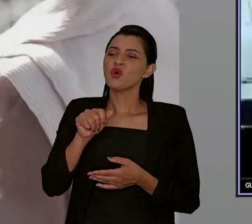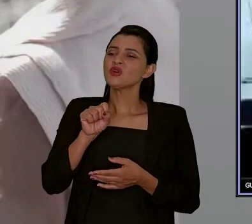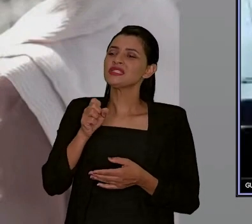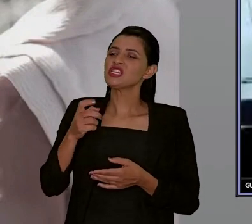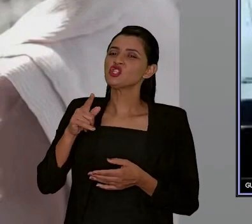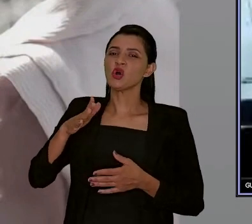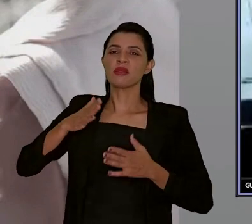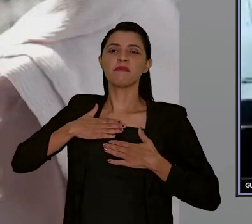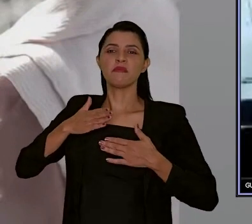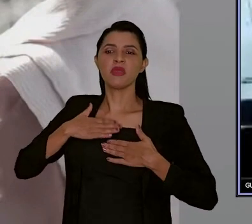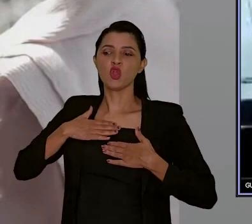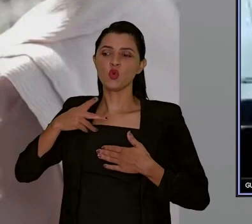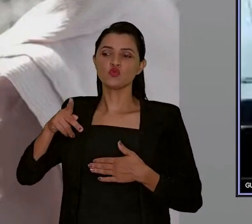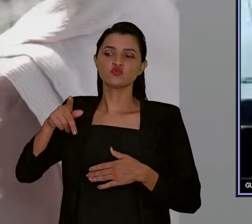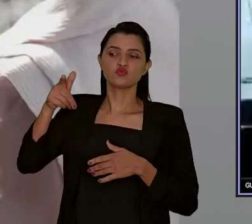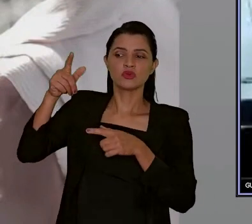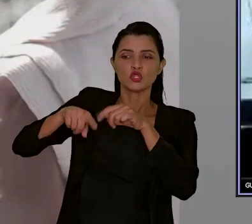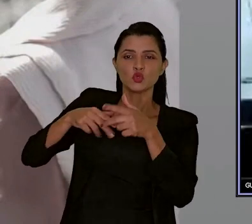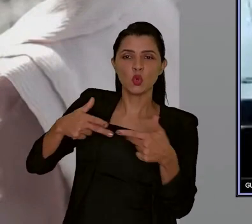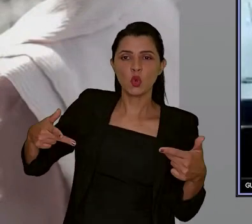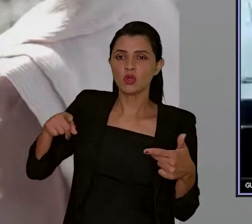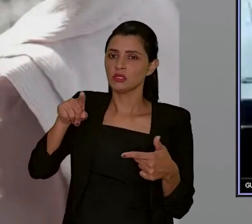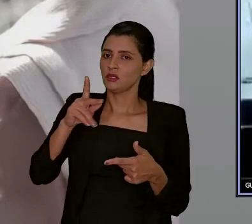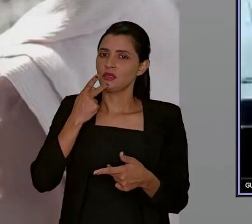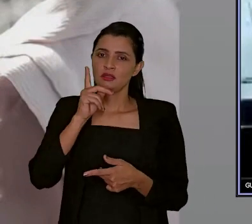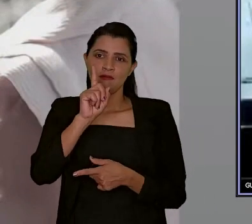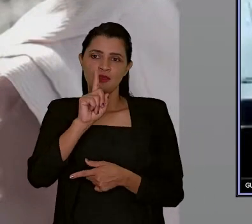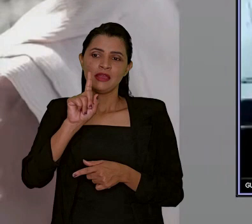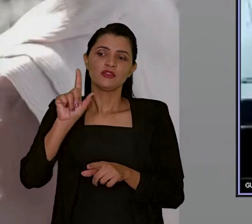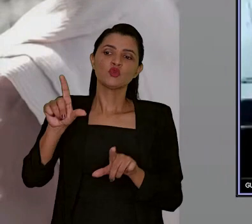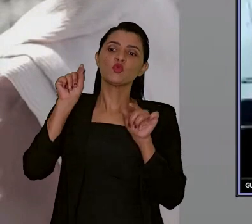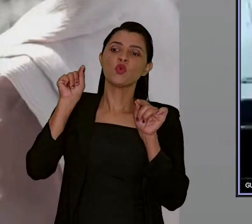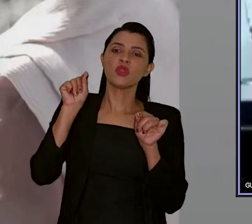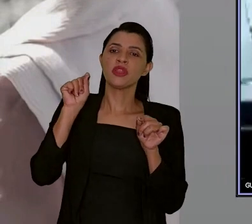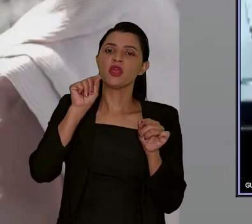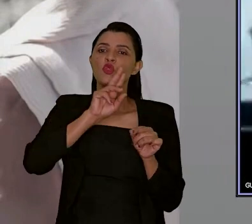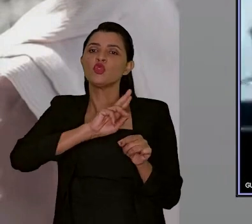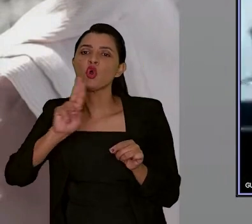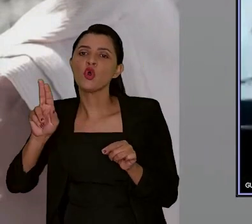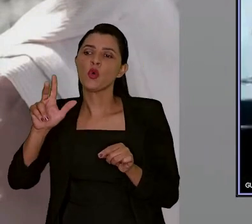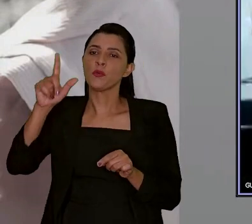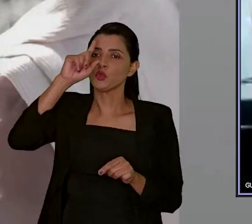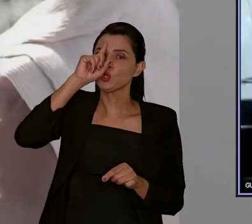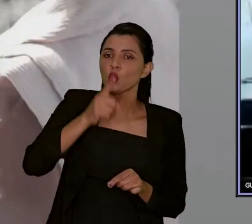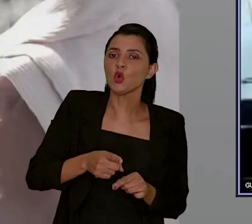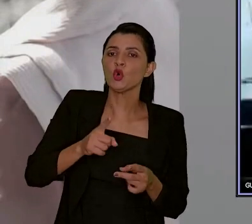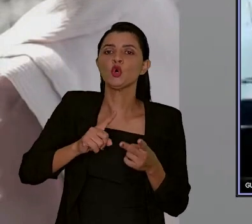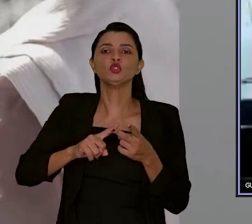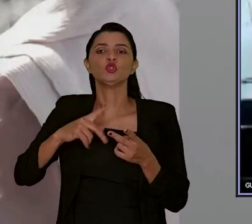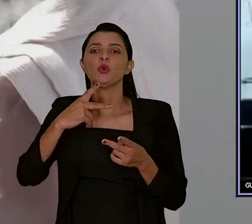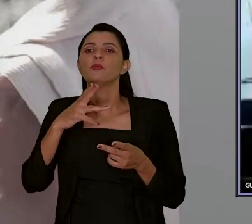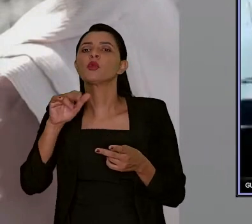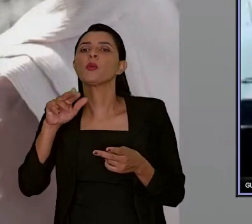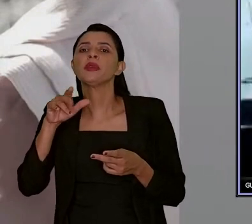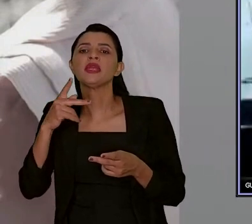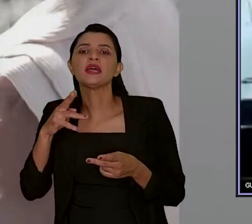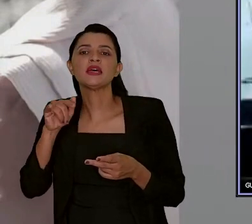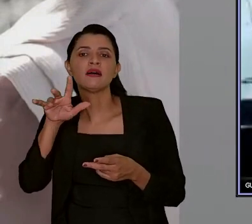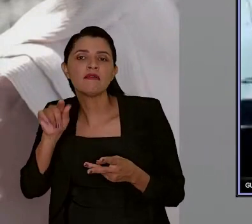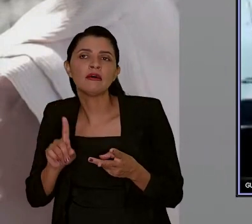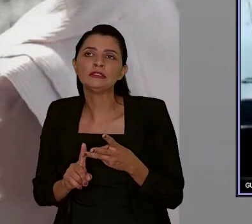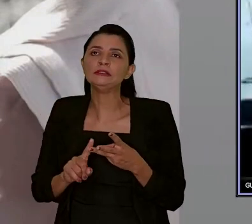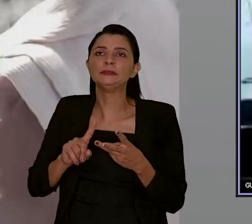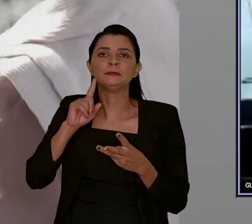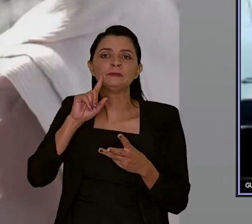visam definir titularidades, definir propriedades, definir de modo